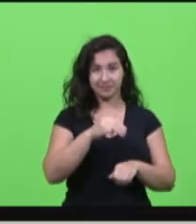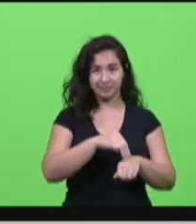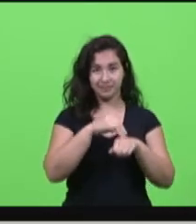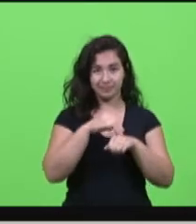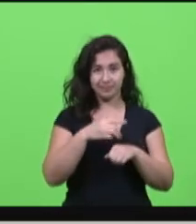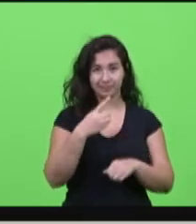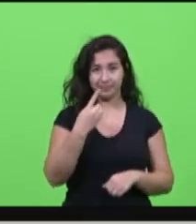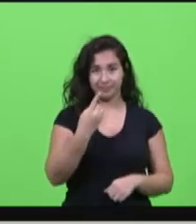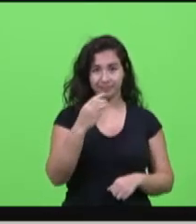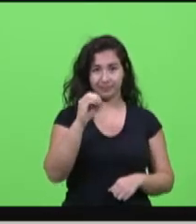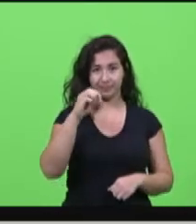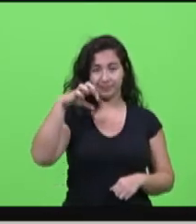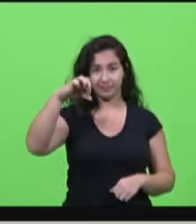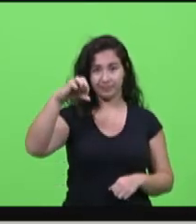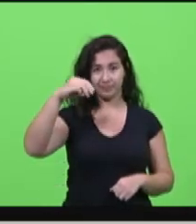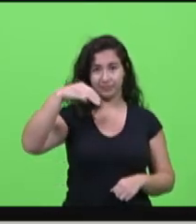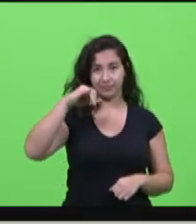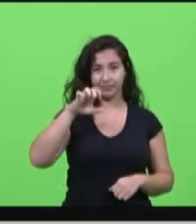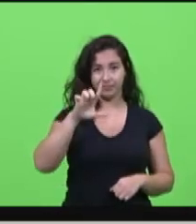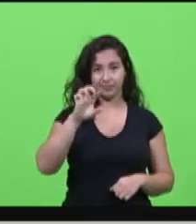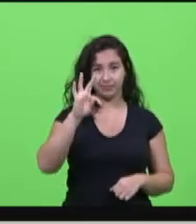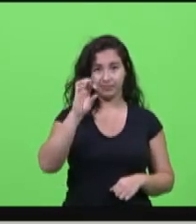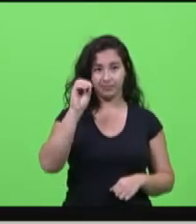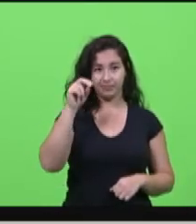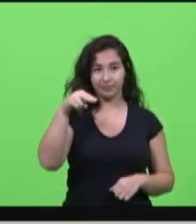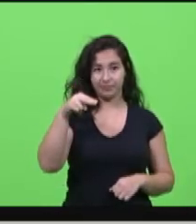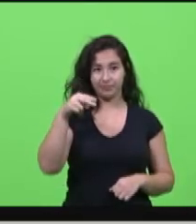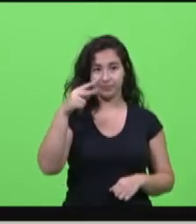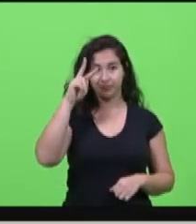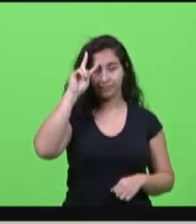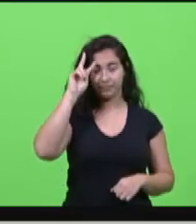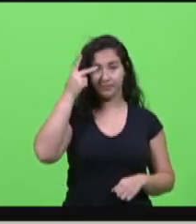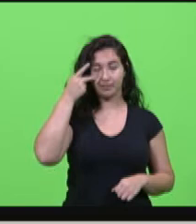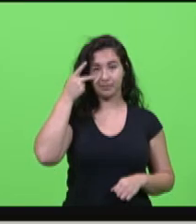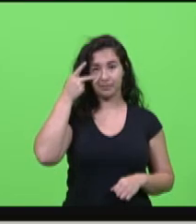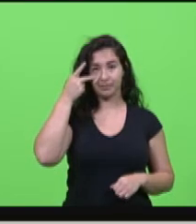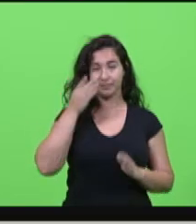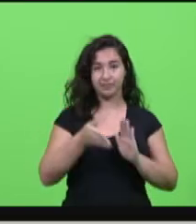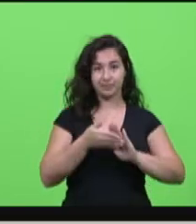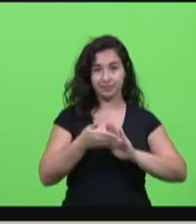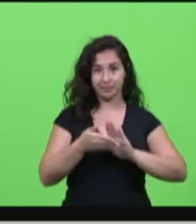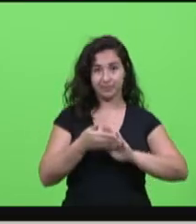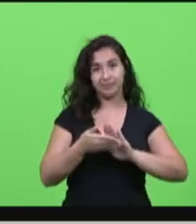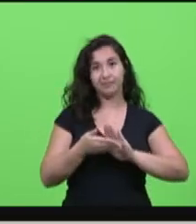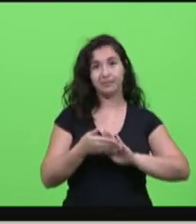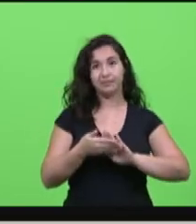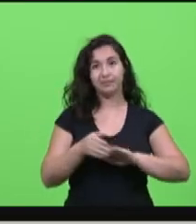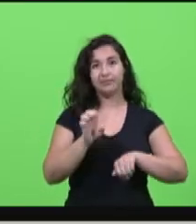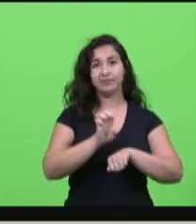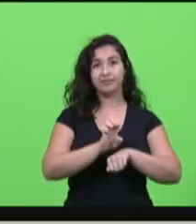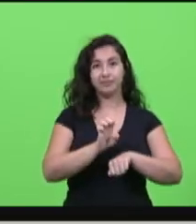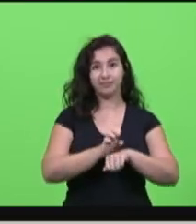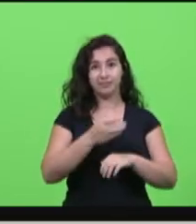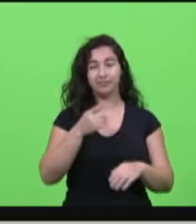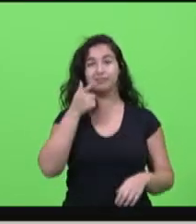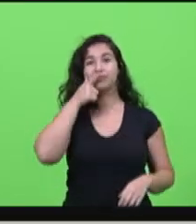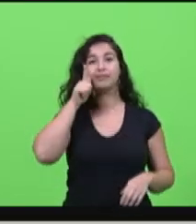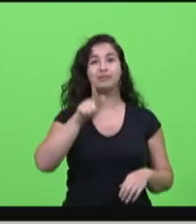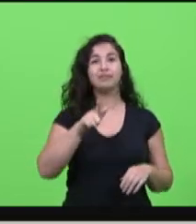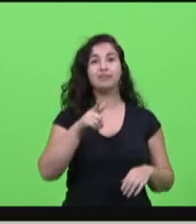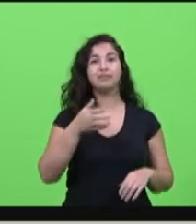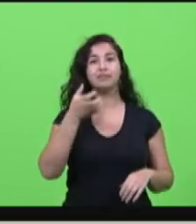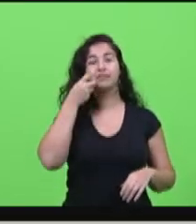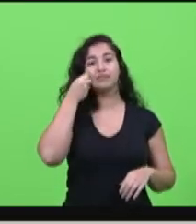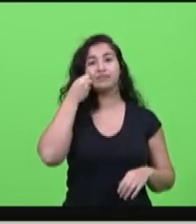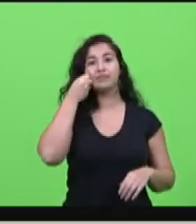número 109, deputado Milton Obos, aplaudindo o Tribunal de Justiça do Estado de Santa Catarina pelos resultados alcançados com a adoção do